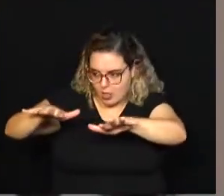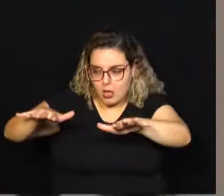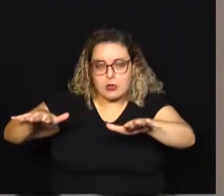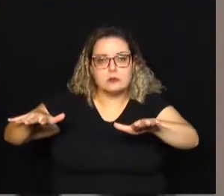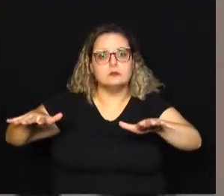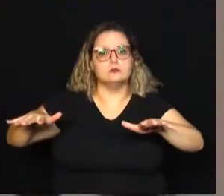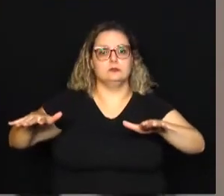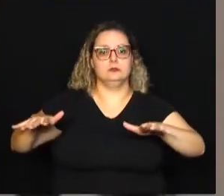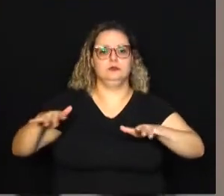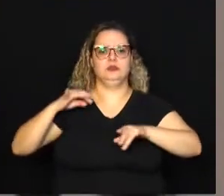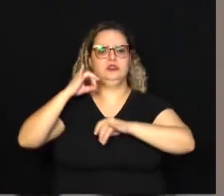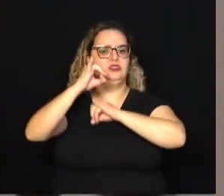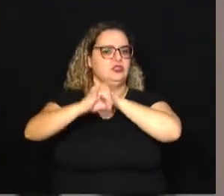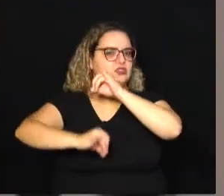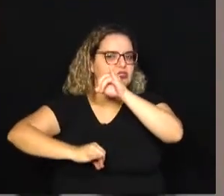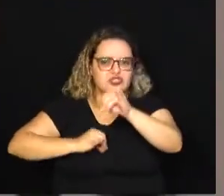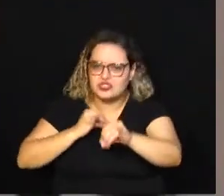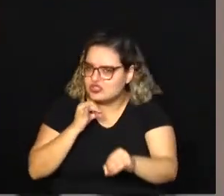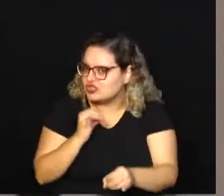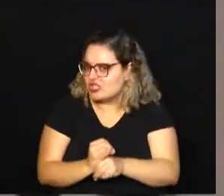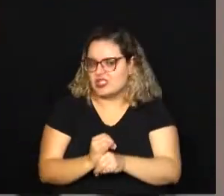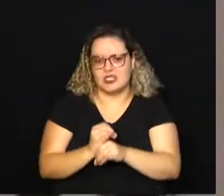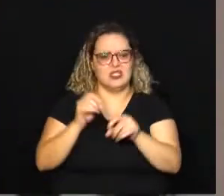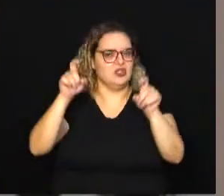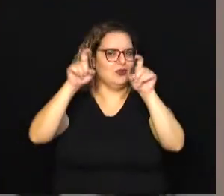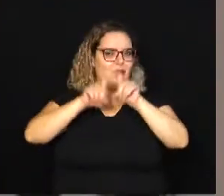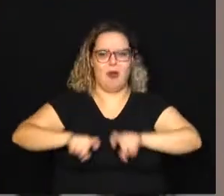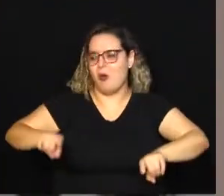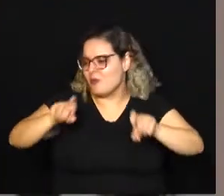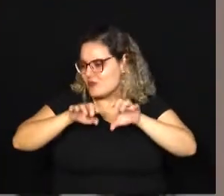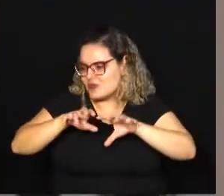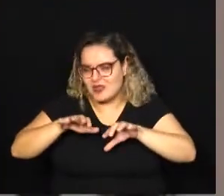redes, a internet,